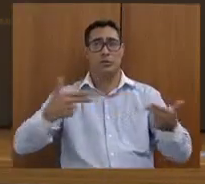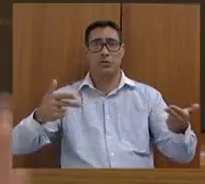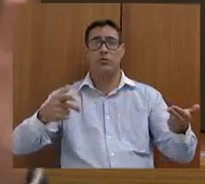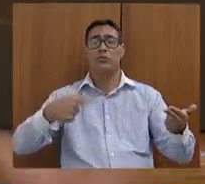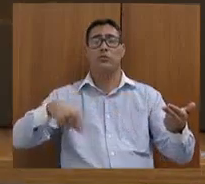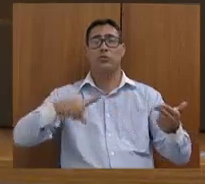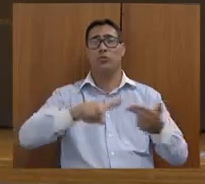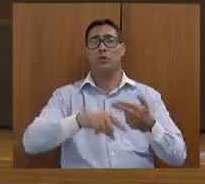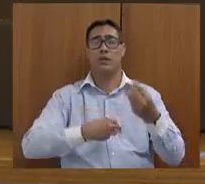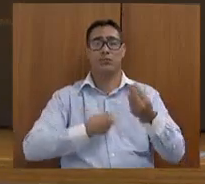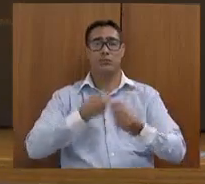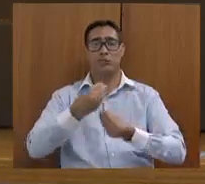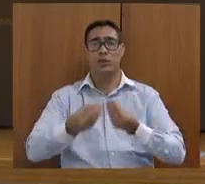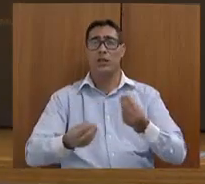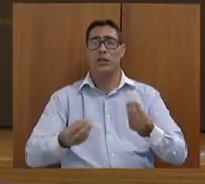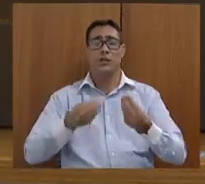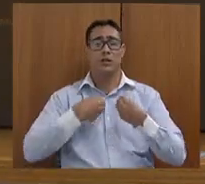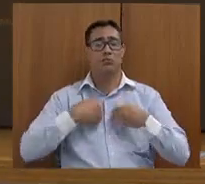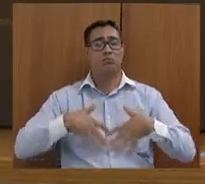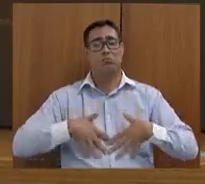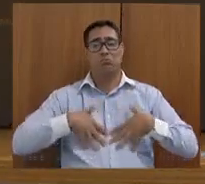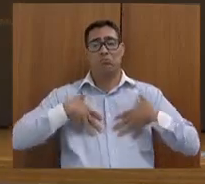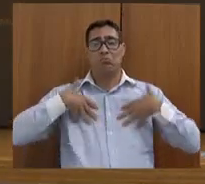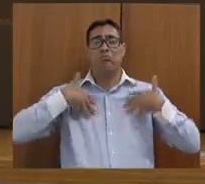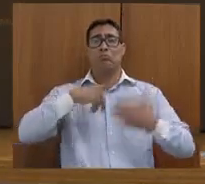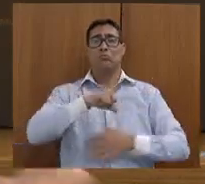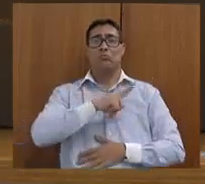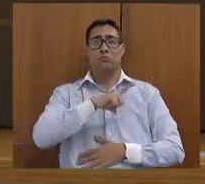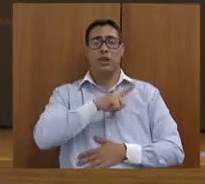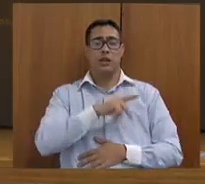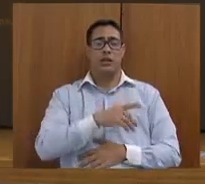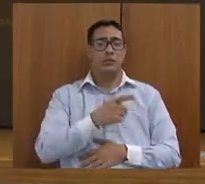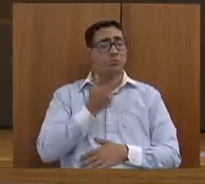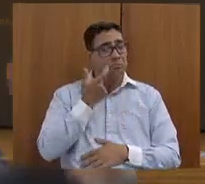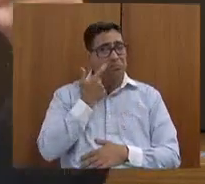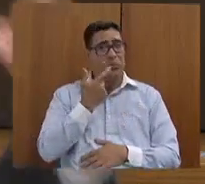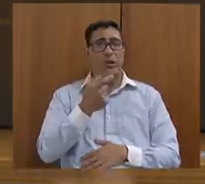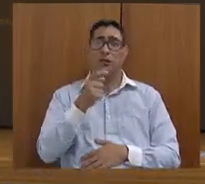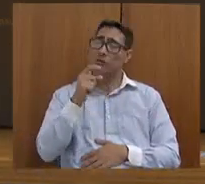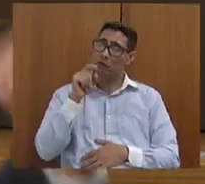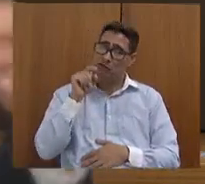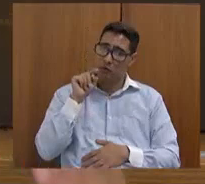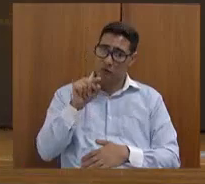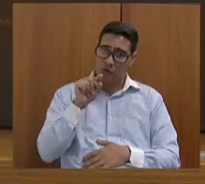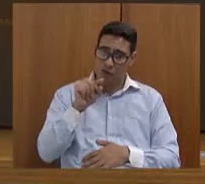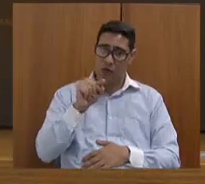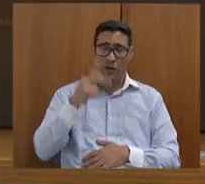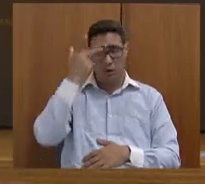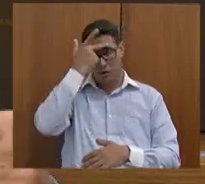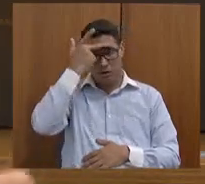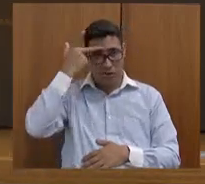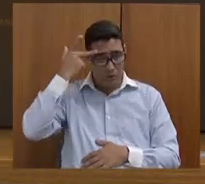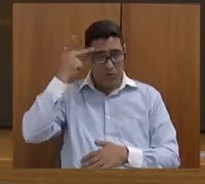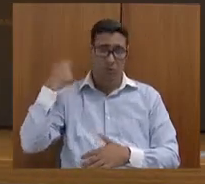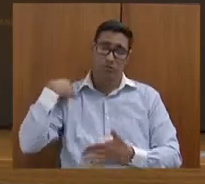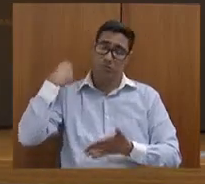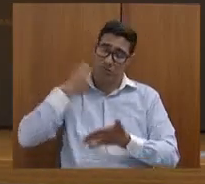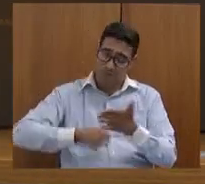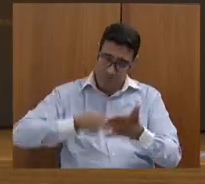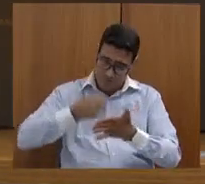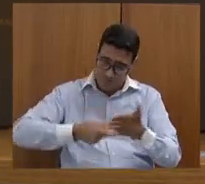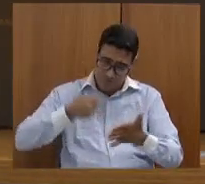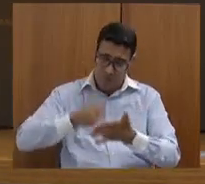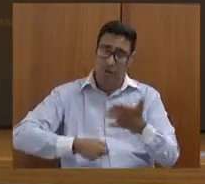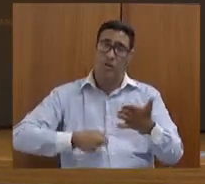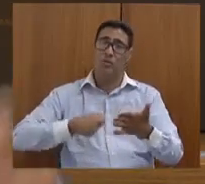enchem de júbilo de ver que você que é uma pessoa que lutou muito para